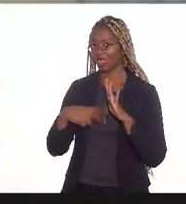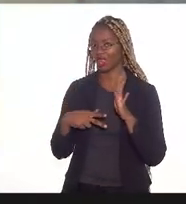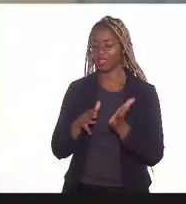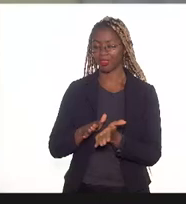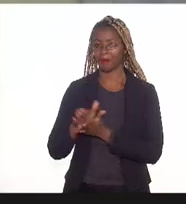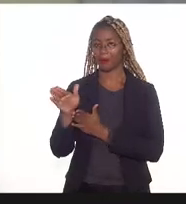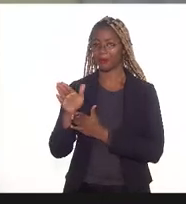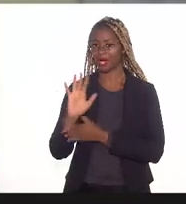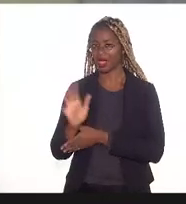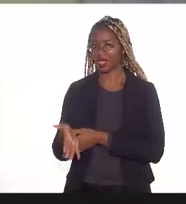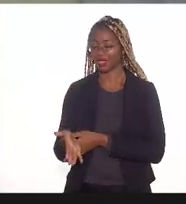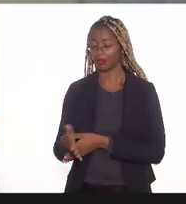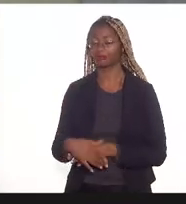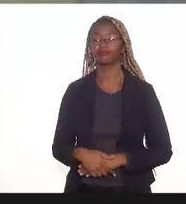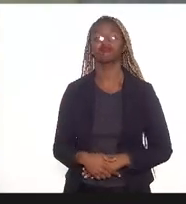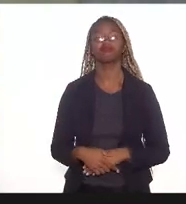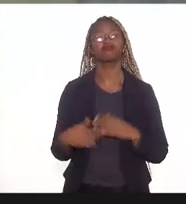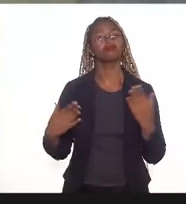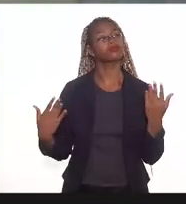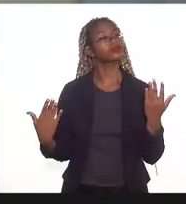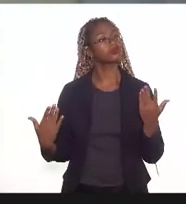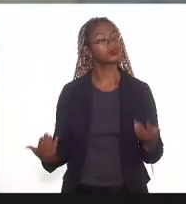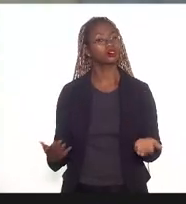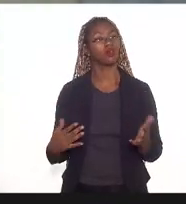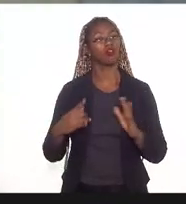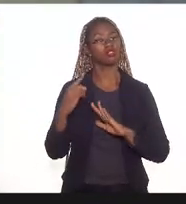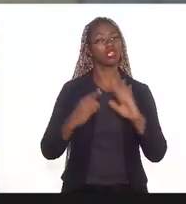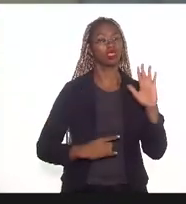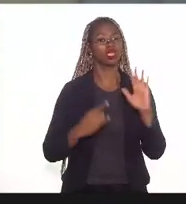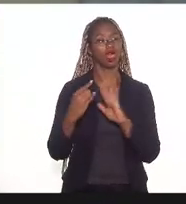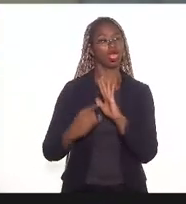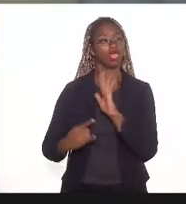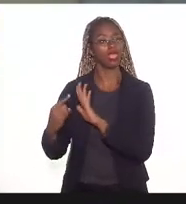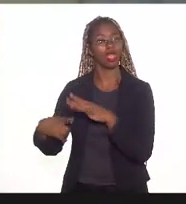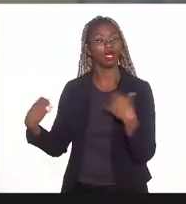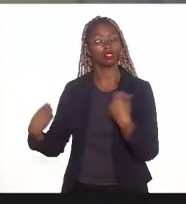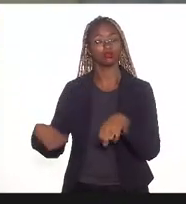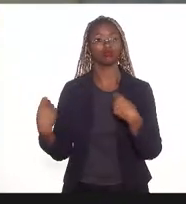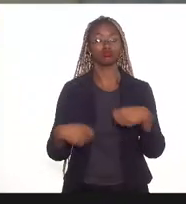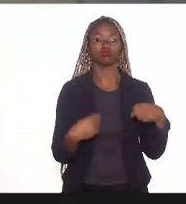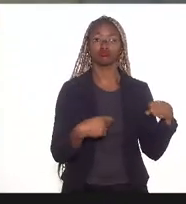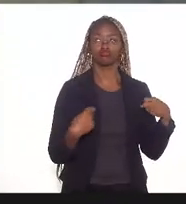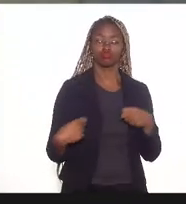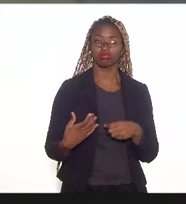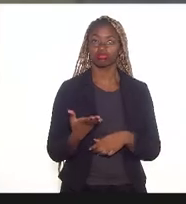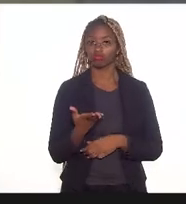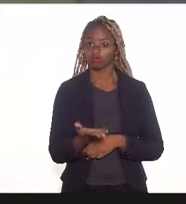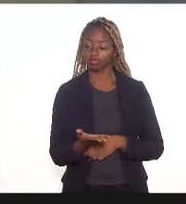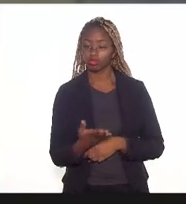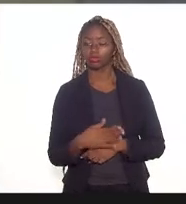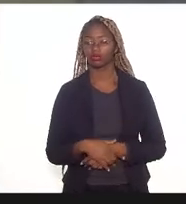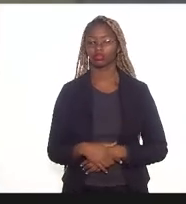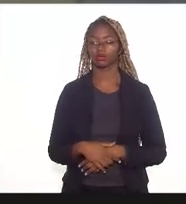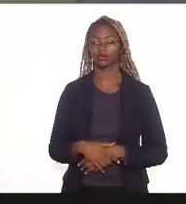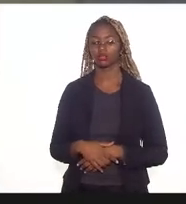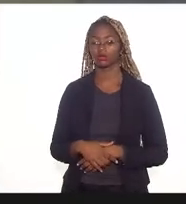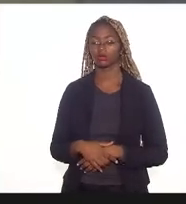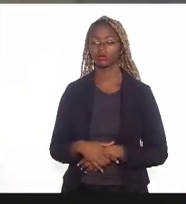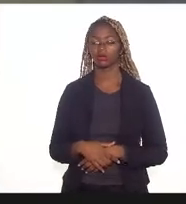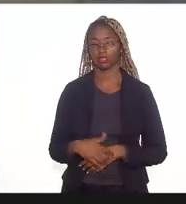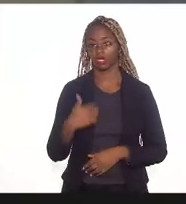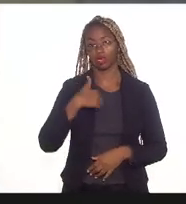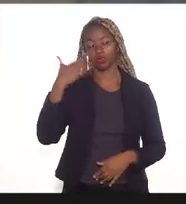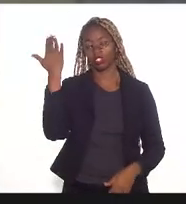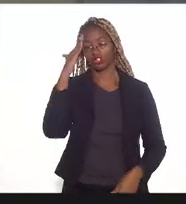publicada. Porque toda essa documentação necessária, ela, no meu entendimento,